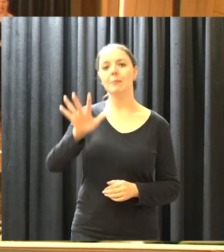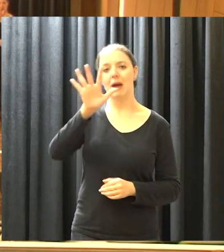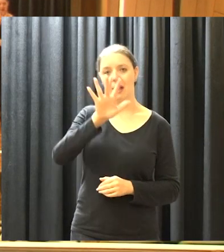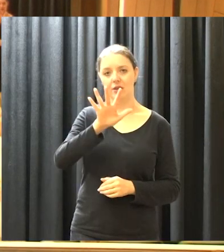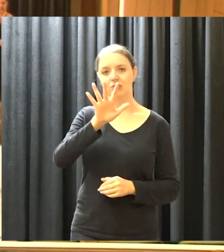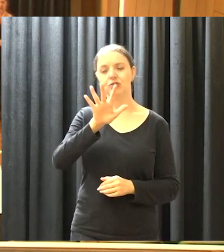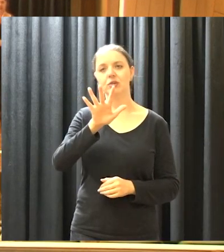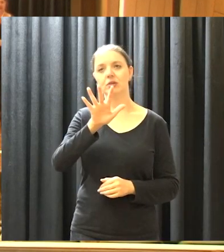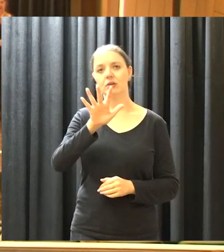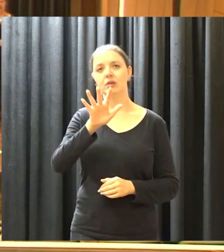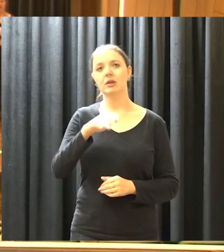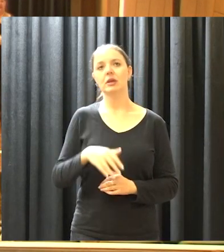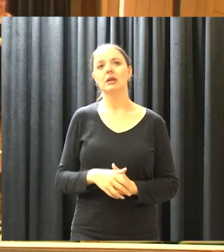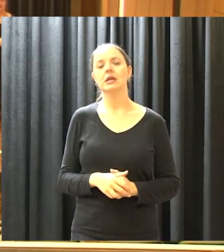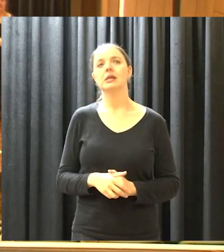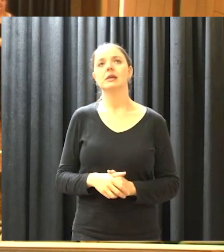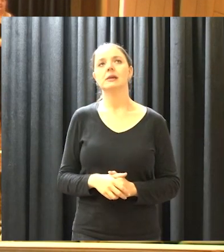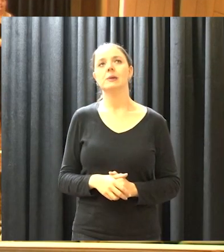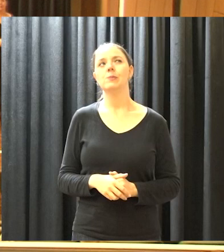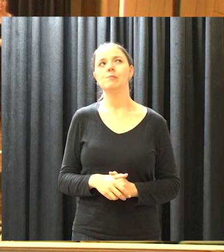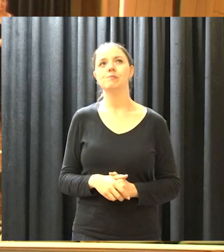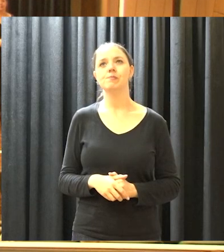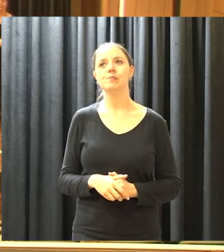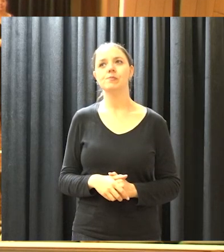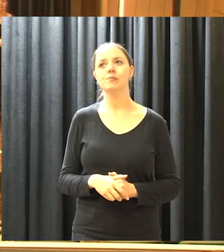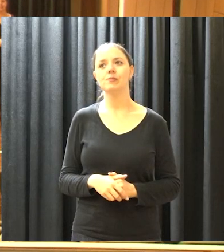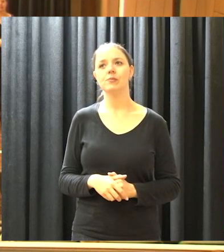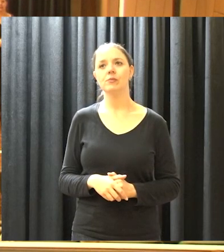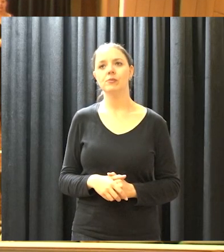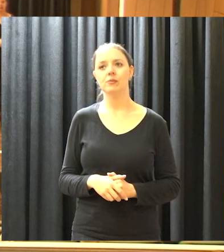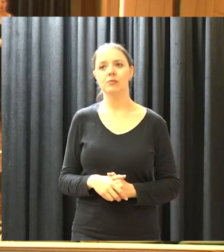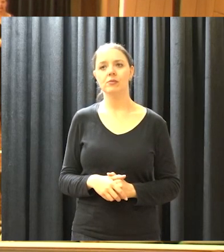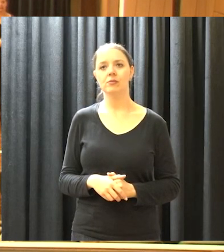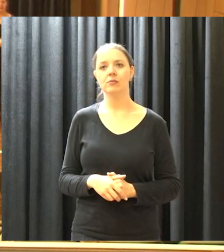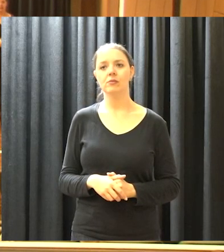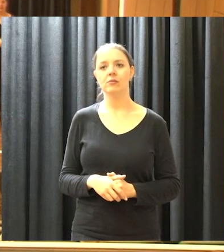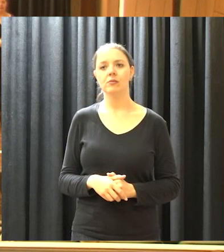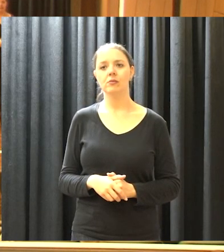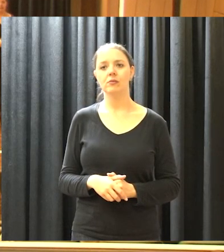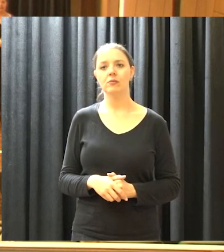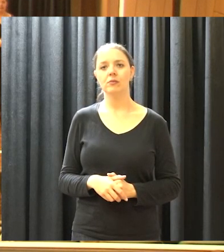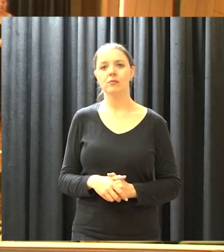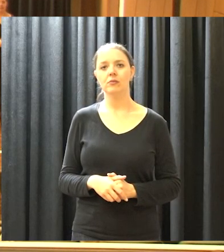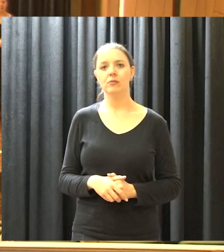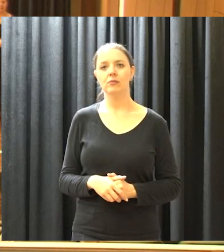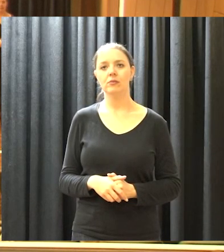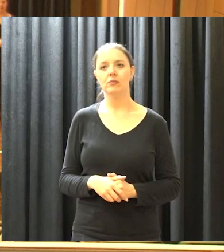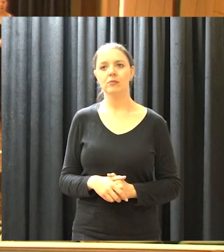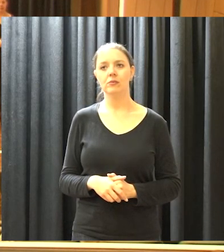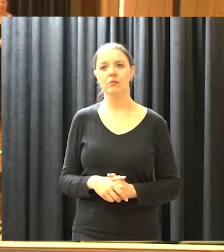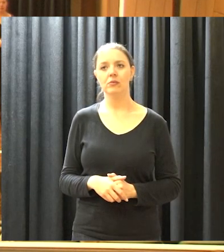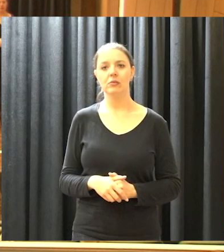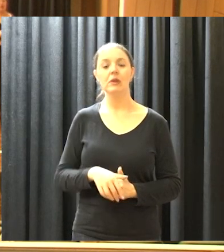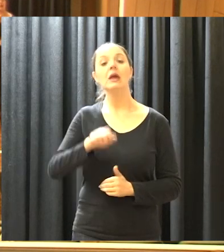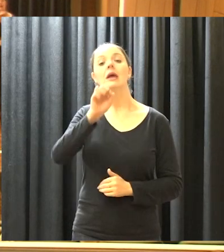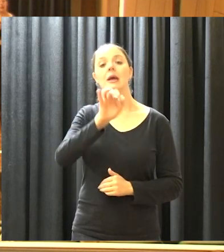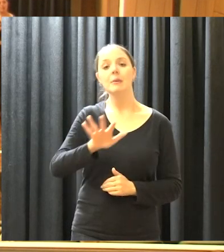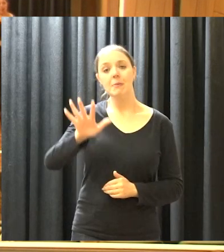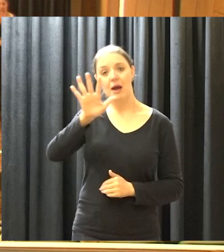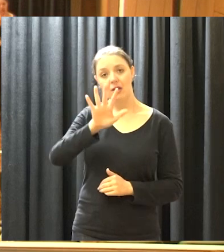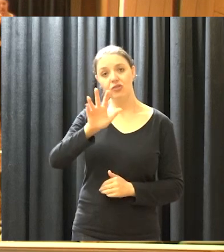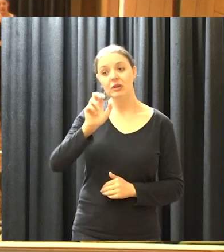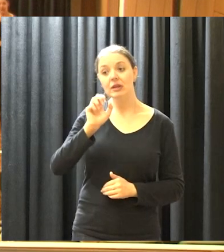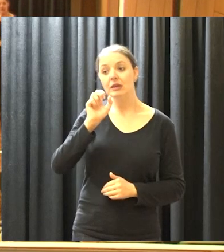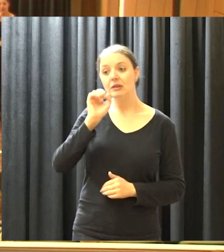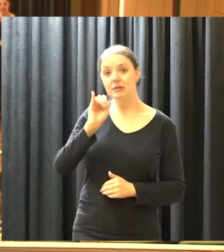tirar, por trás de cada uma dessas imagens tem uma legenda oculta em que essas fotos estão descritas. E assim acontecerá